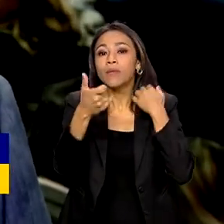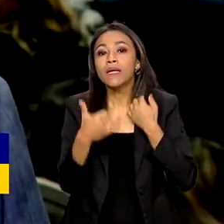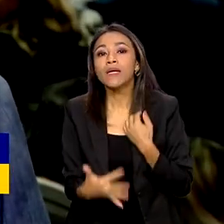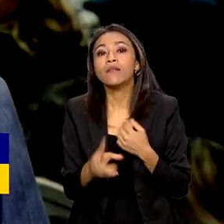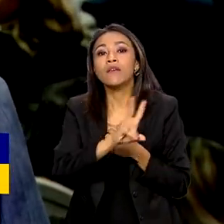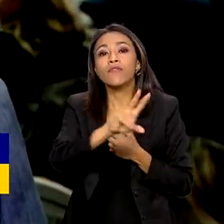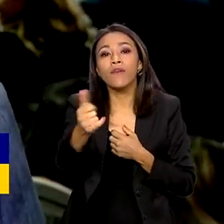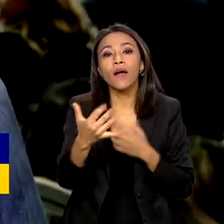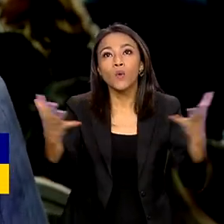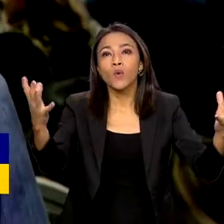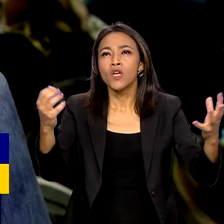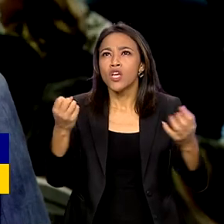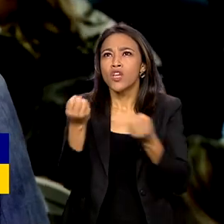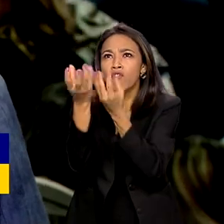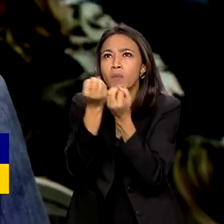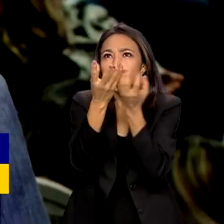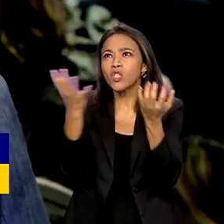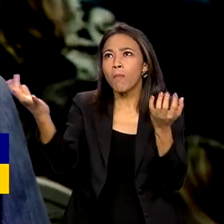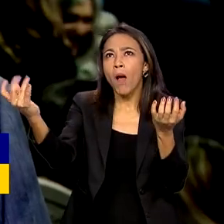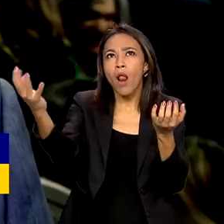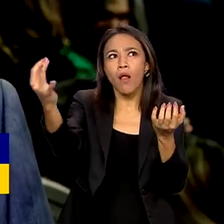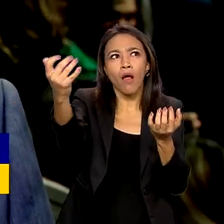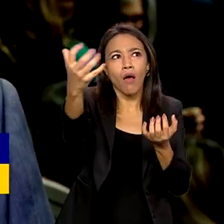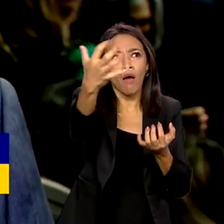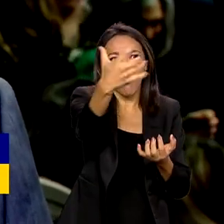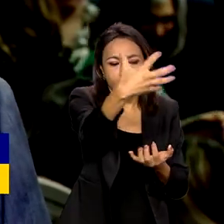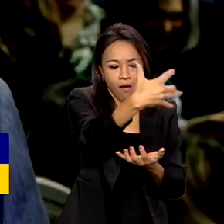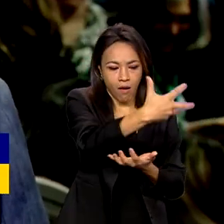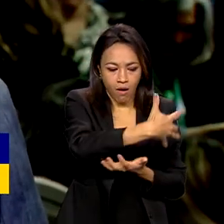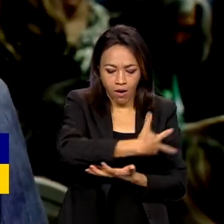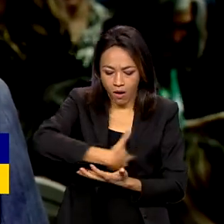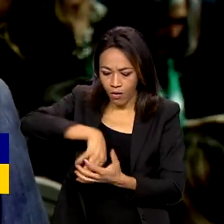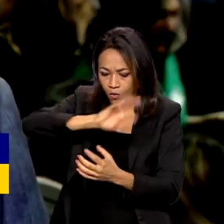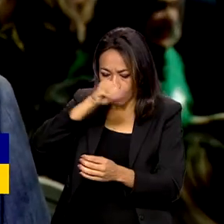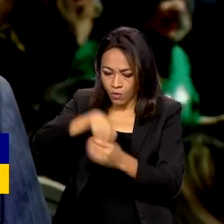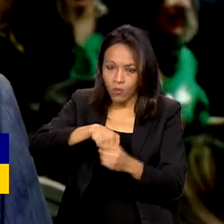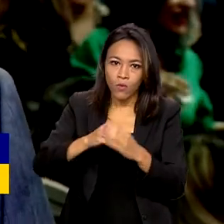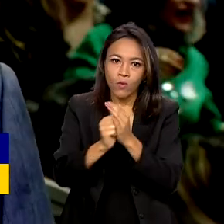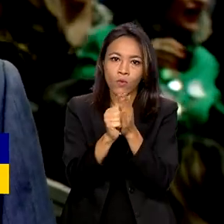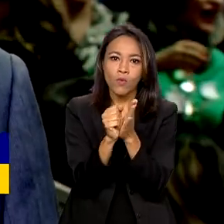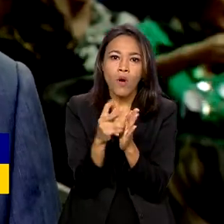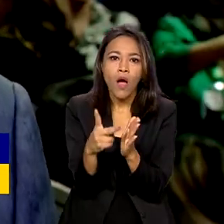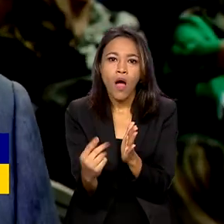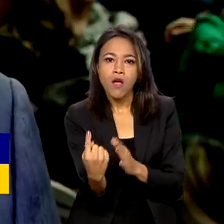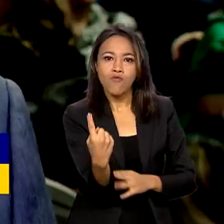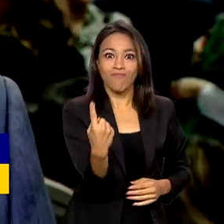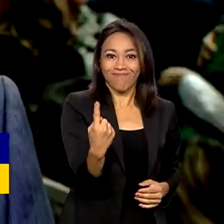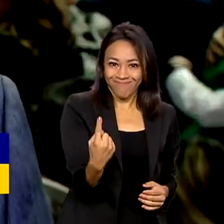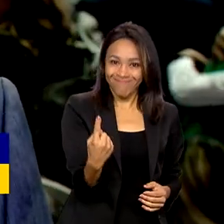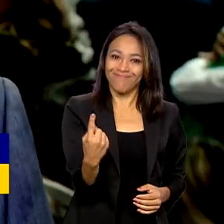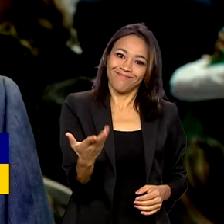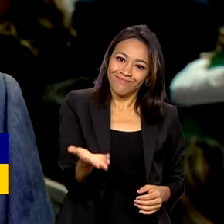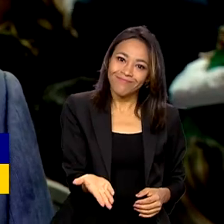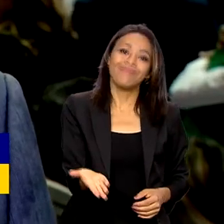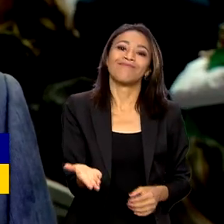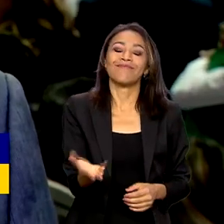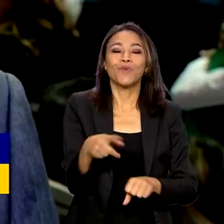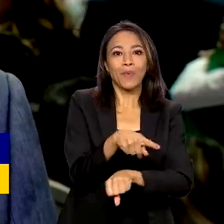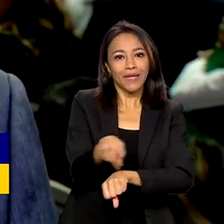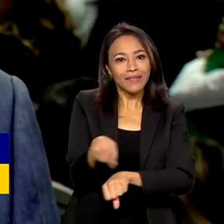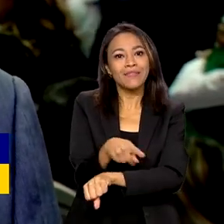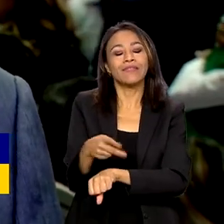das informações da rede hospitalar brasileira e serviço de saúde desse país